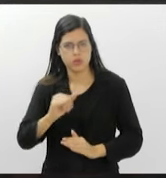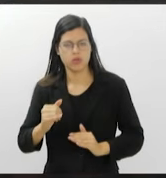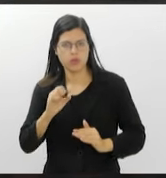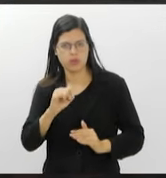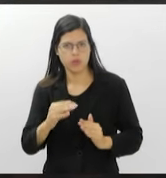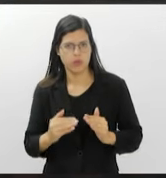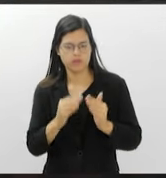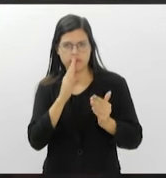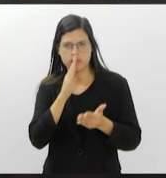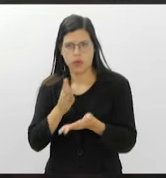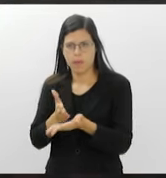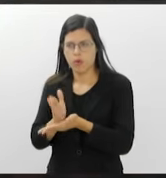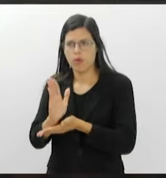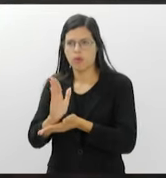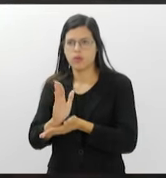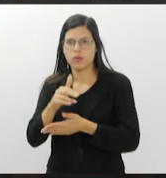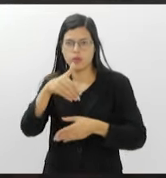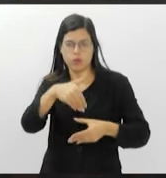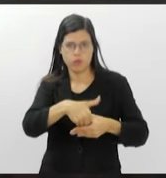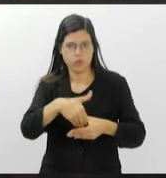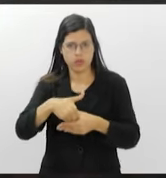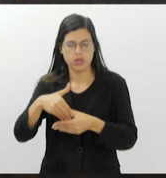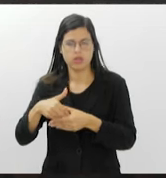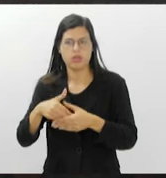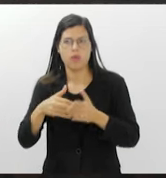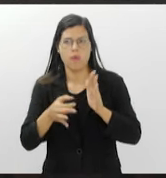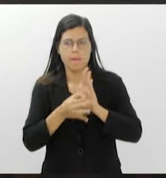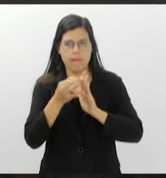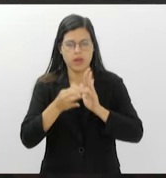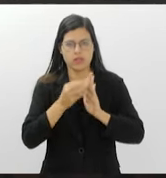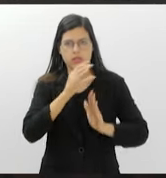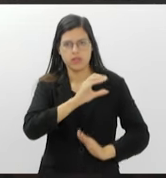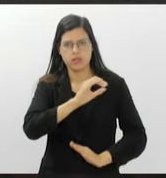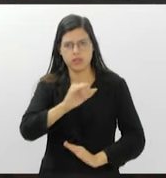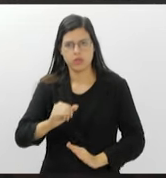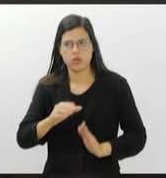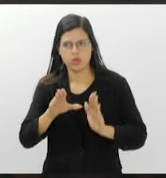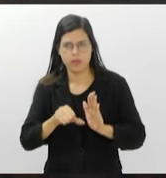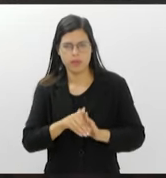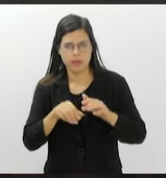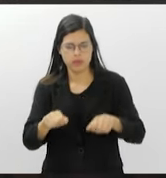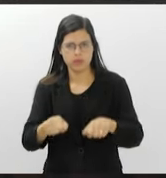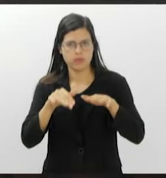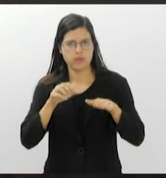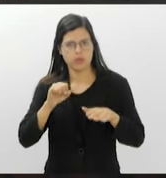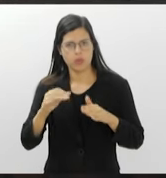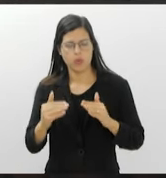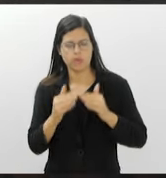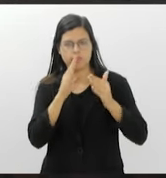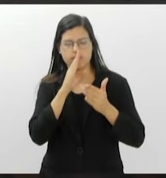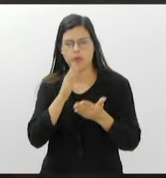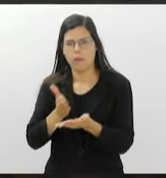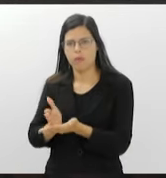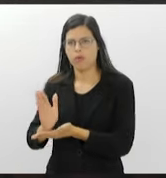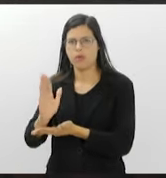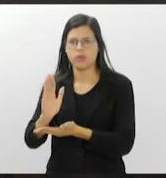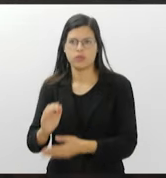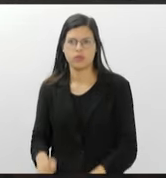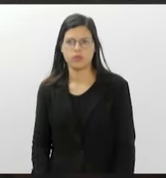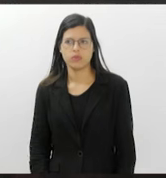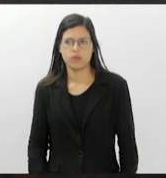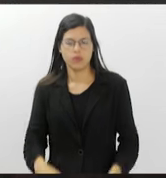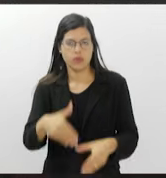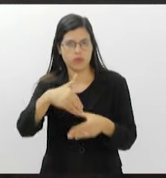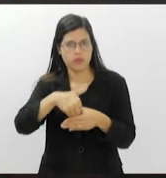como estão, aprovado. Em votação, o parecer da CCJ, as emendas de plenário. Os senhores que aprovam permaneçam como estão, aprovado.